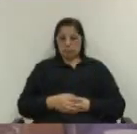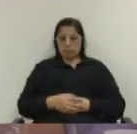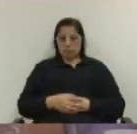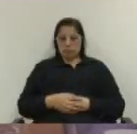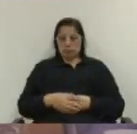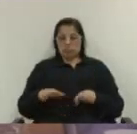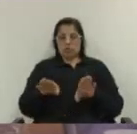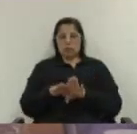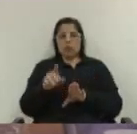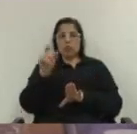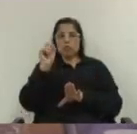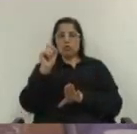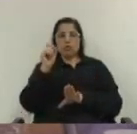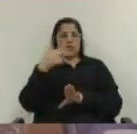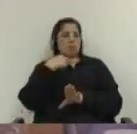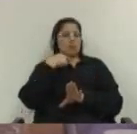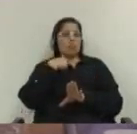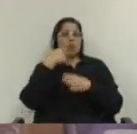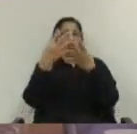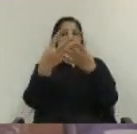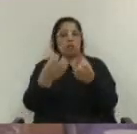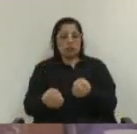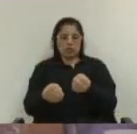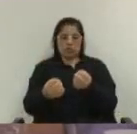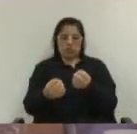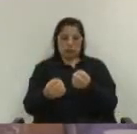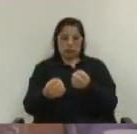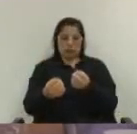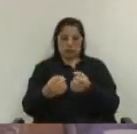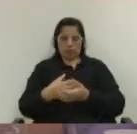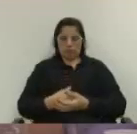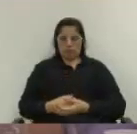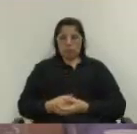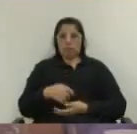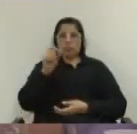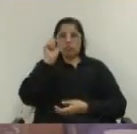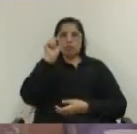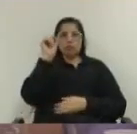Inadmissibilidade, hipótese não prevista dentre as infrações